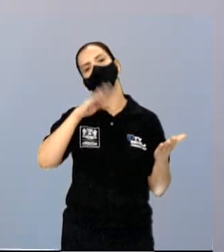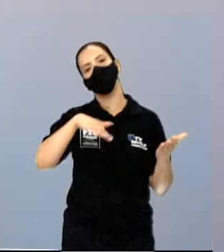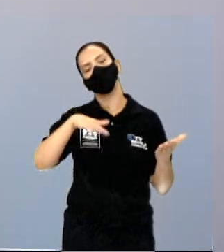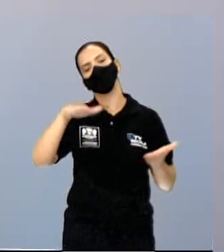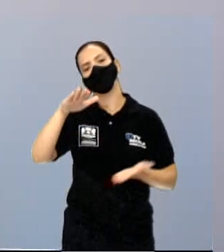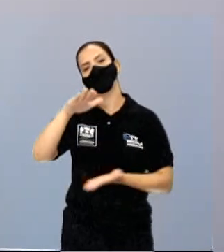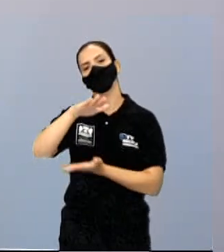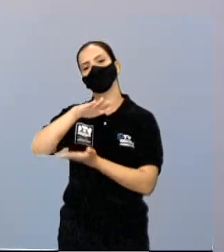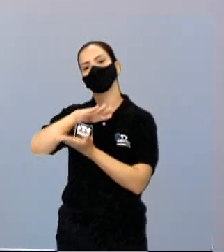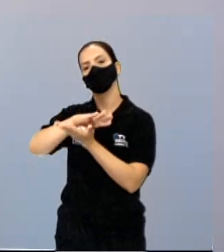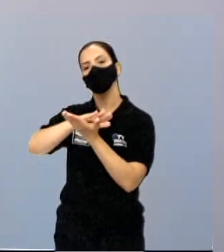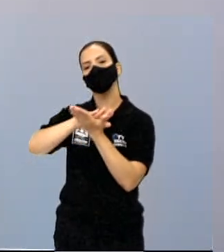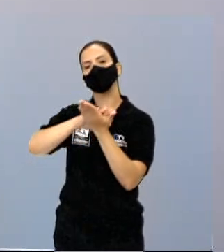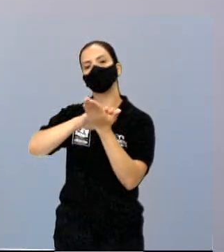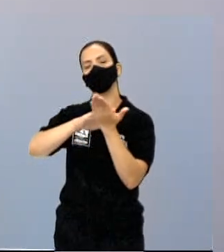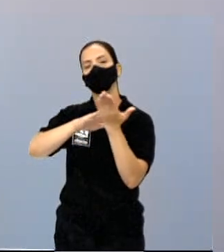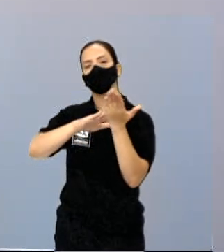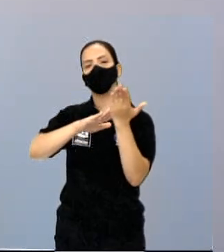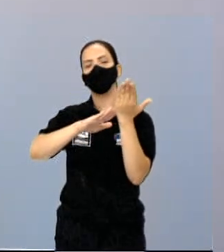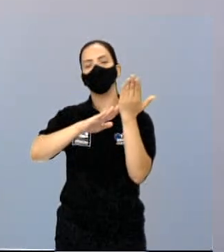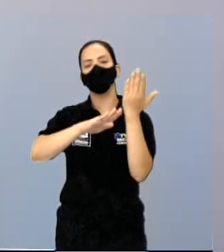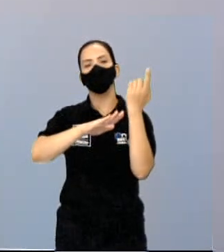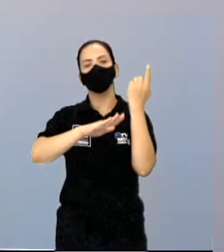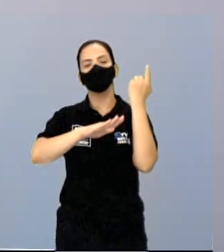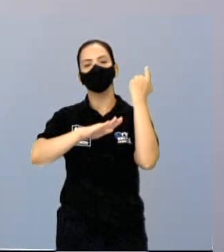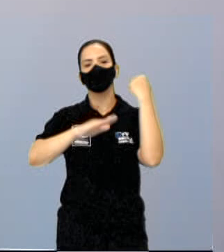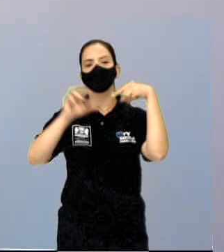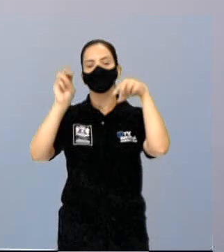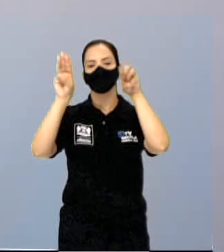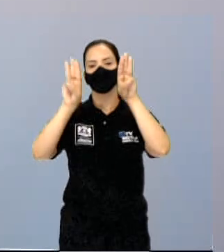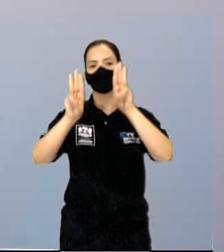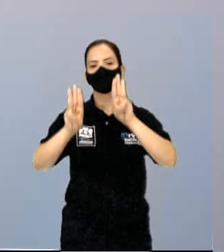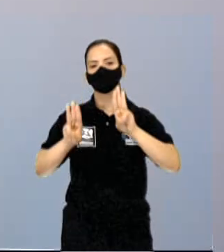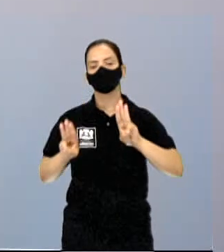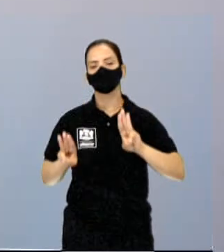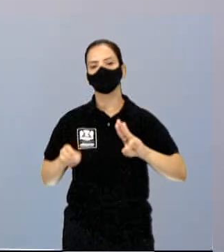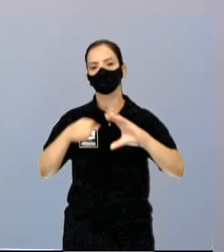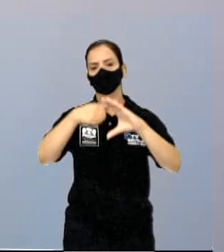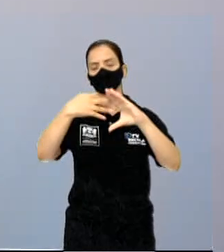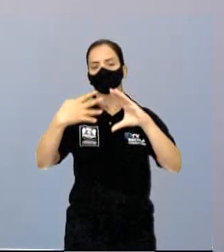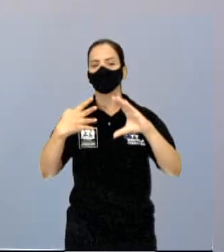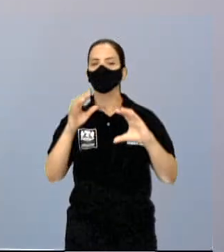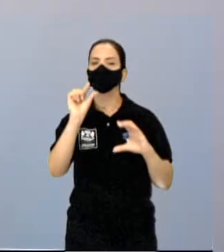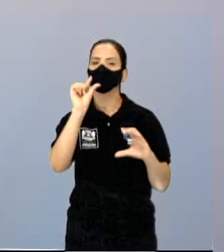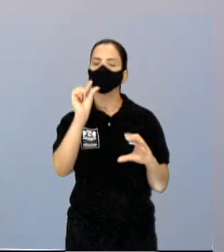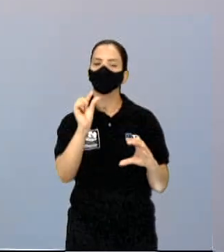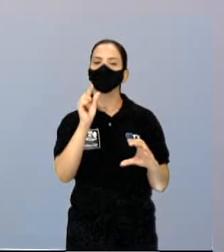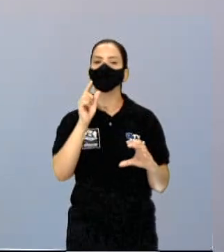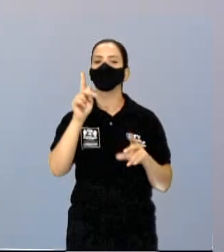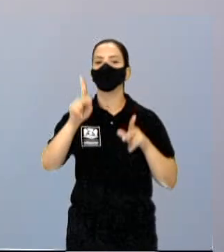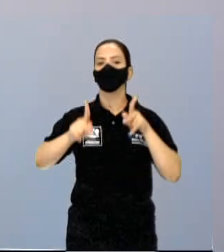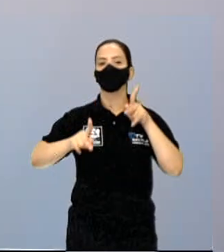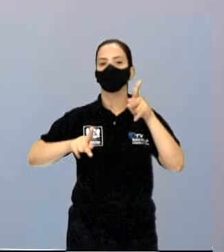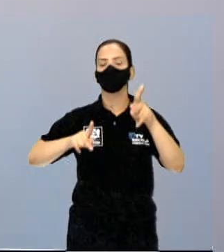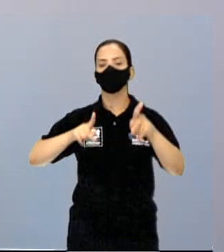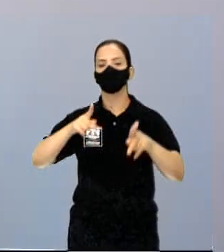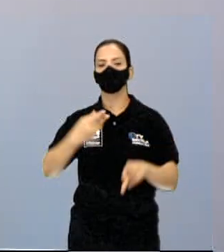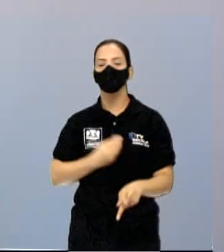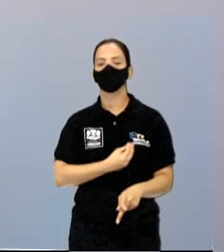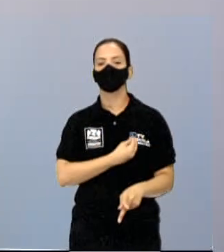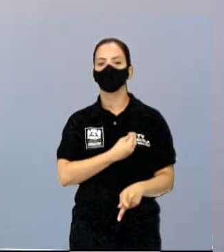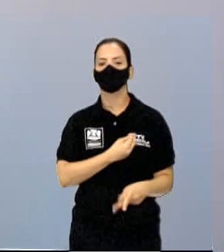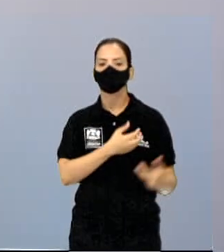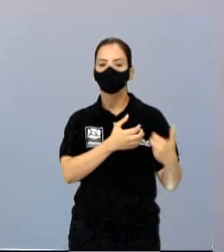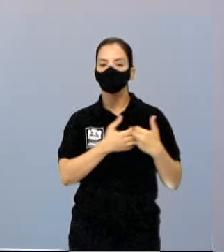da Mesopotâmia. A gente pôde conhecer aí um pouco das características gerais desses povos, né, que habitaram ali aqueles territórios,